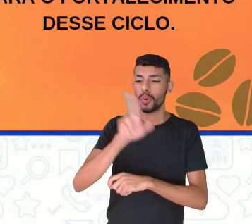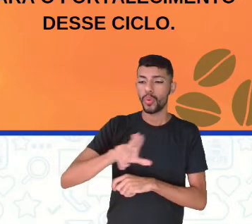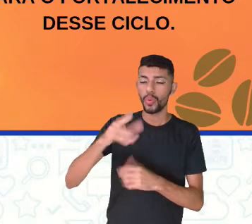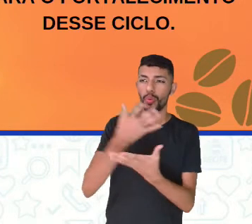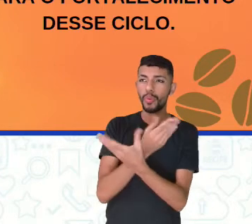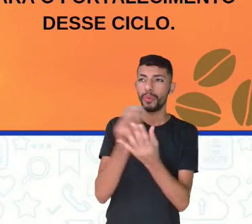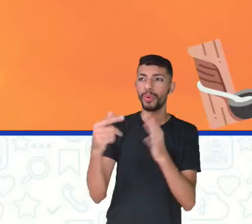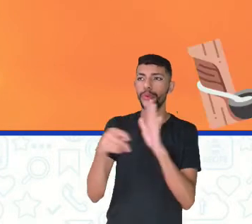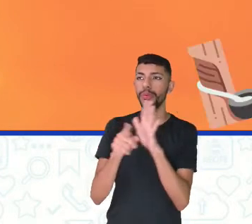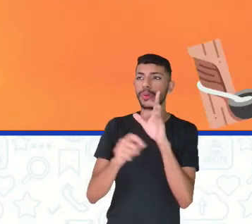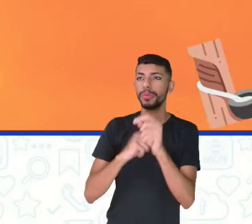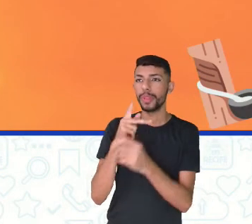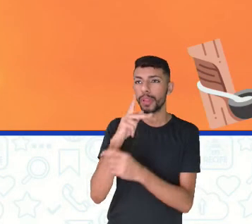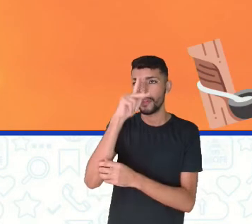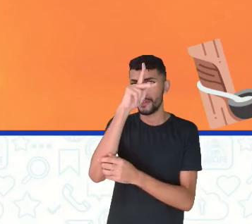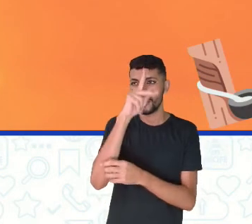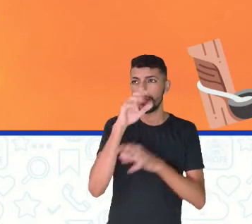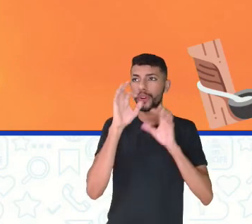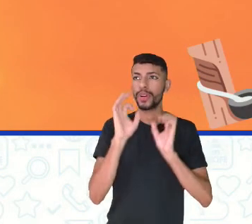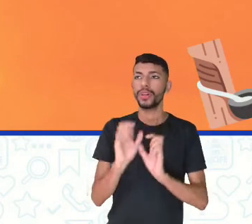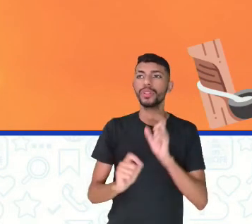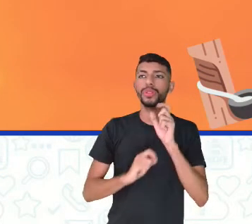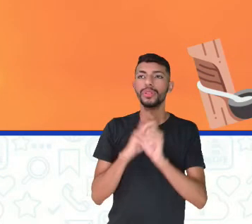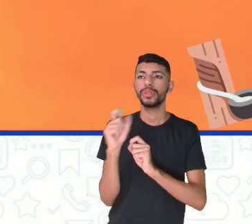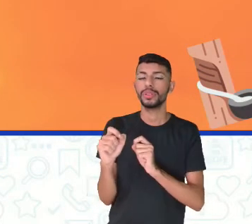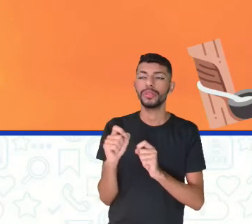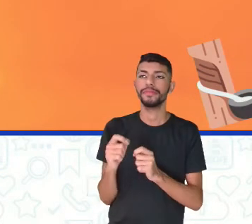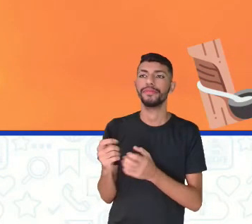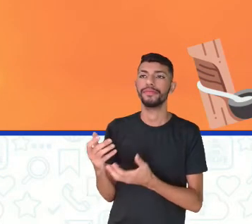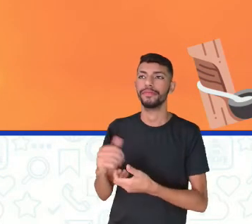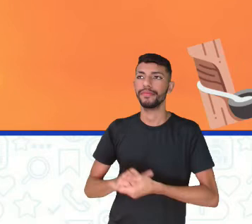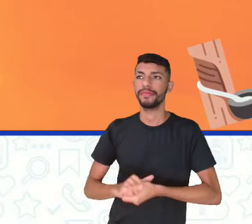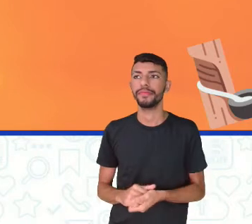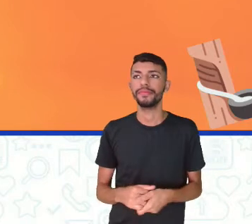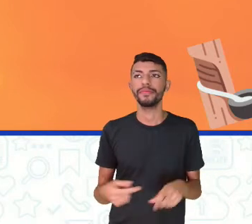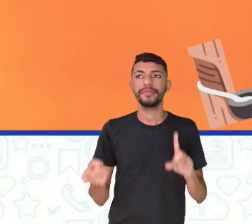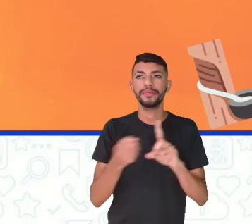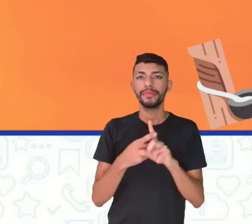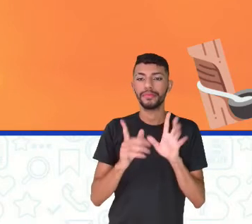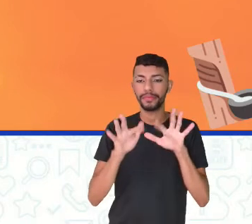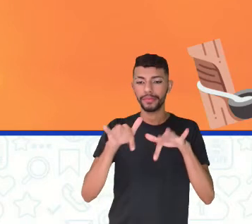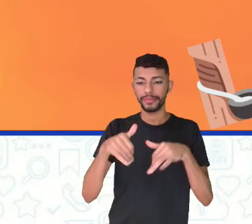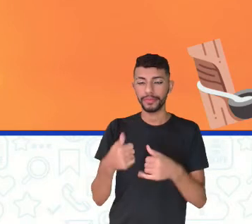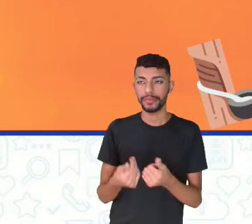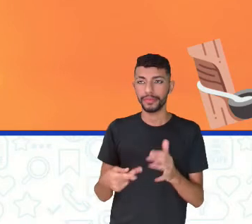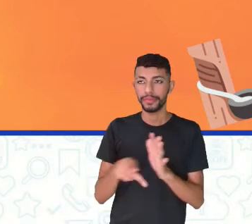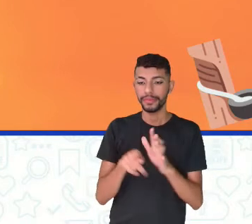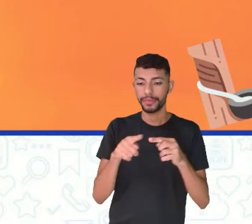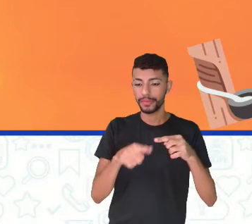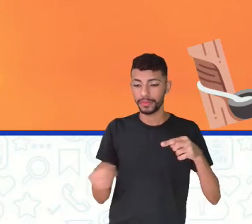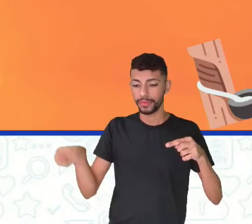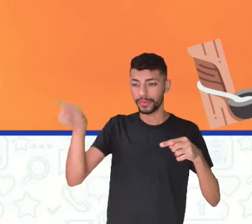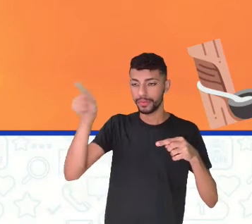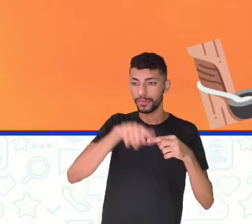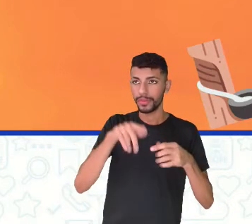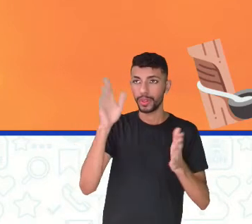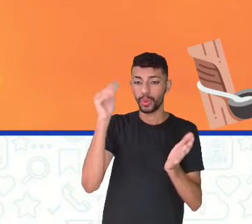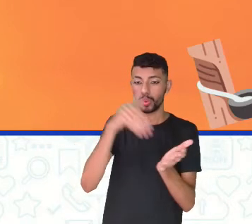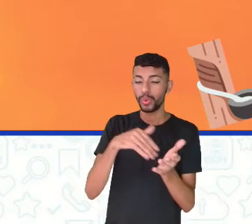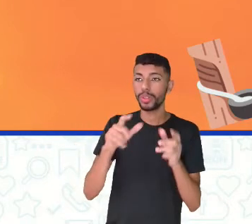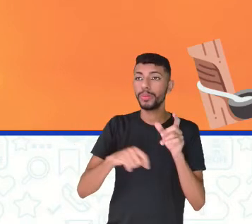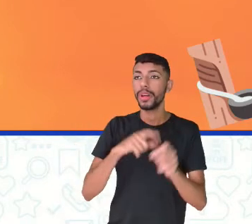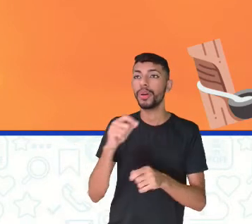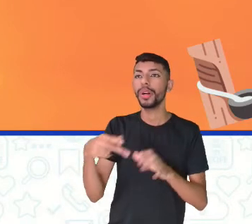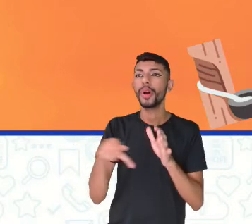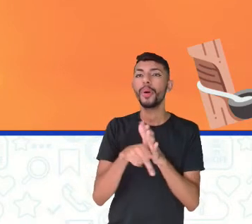utilizada para o fortalecimento desse ciclo. E aqui, chegando aqui para encerrar o último ciclo, ó, o da borracha,